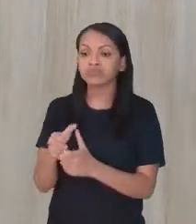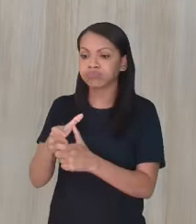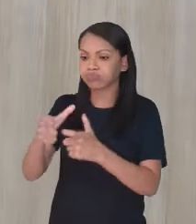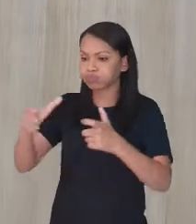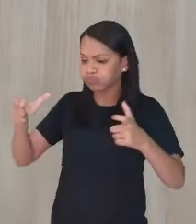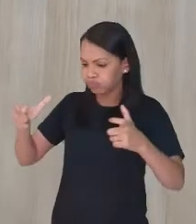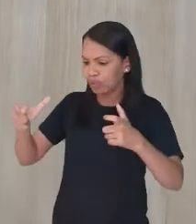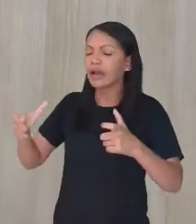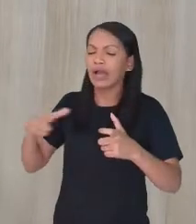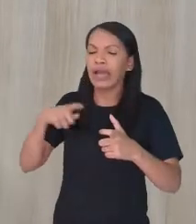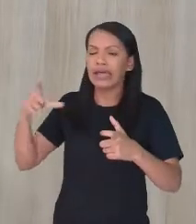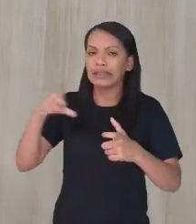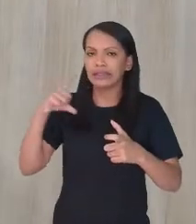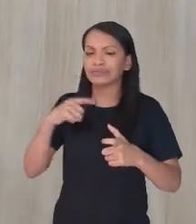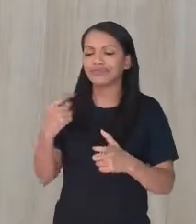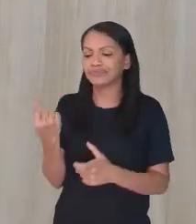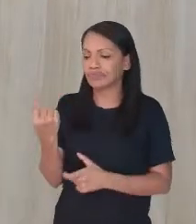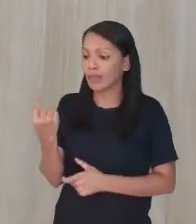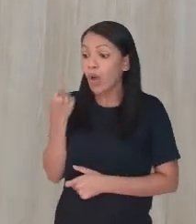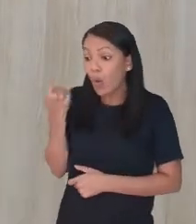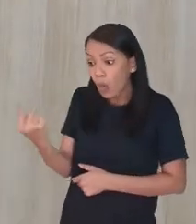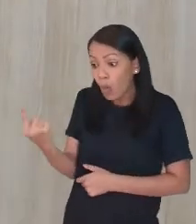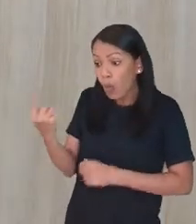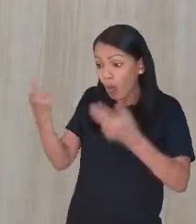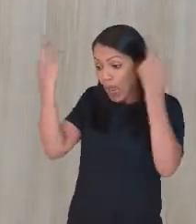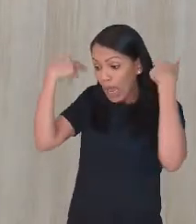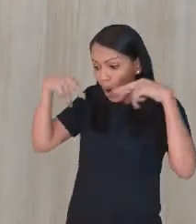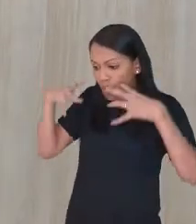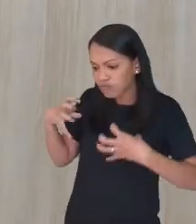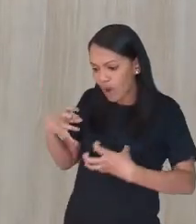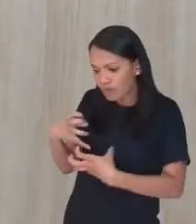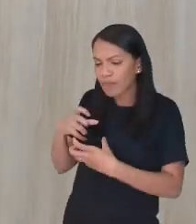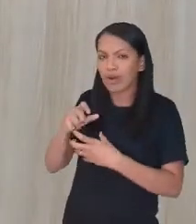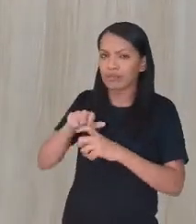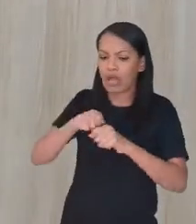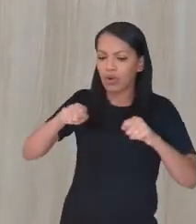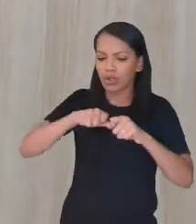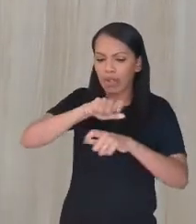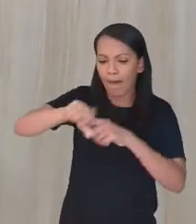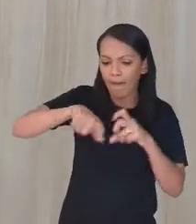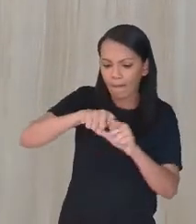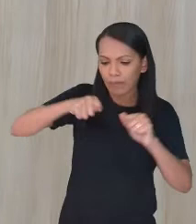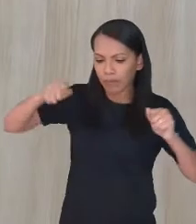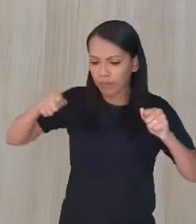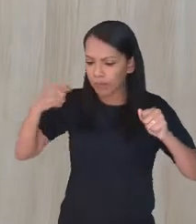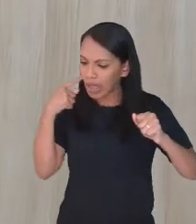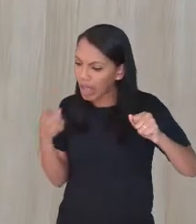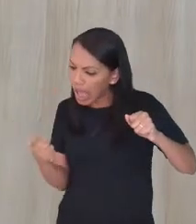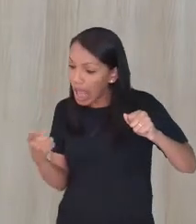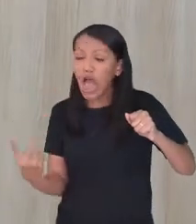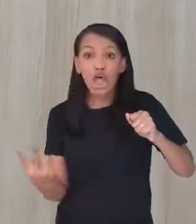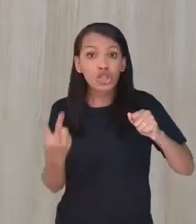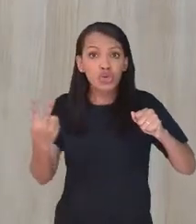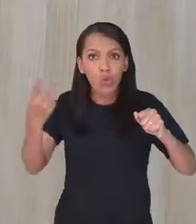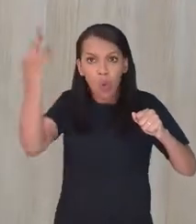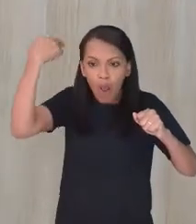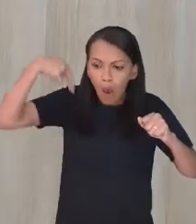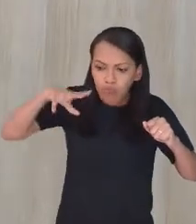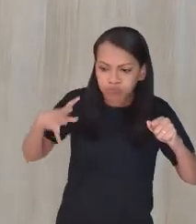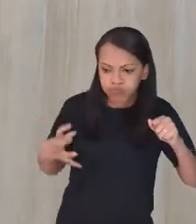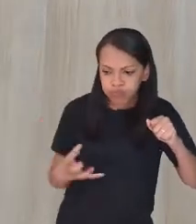vários nós, certo? E aí, colocava o seu rebanho para pastar, né? Para se